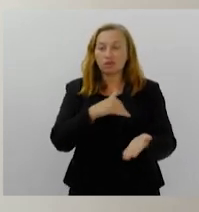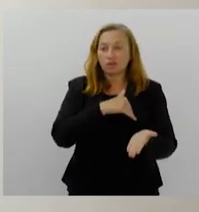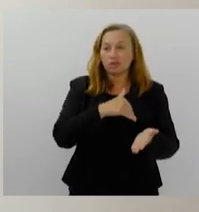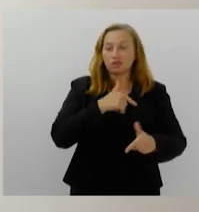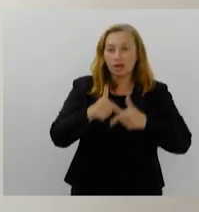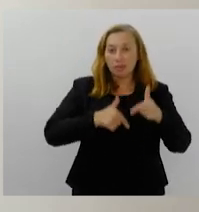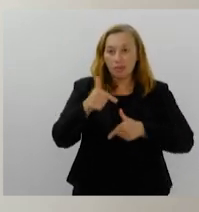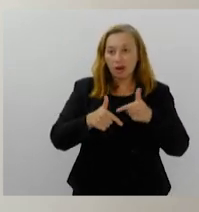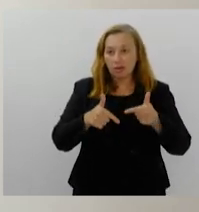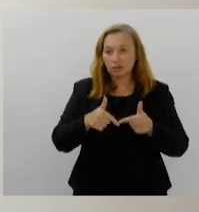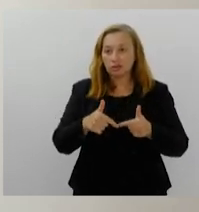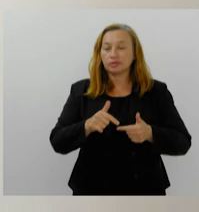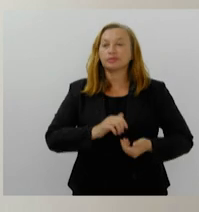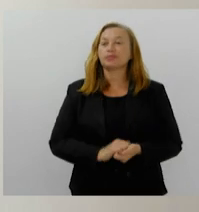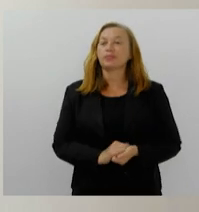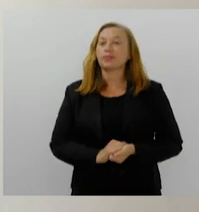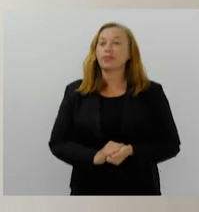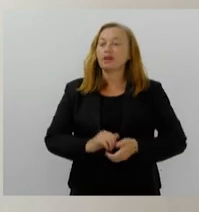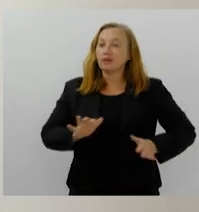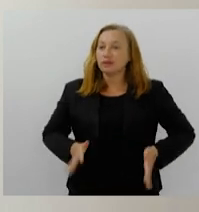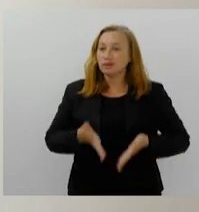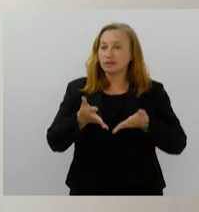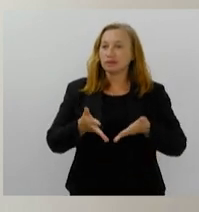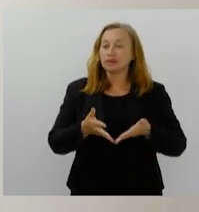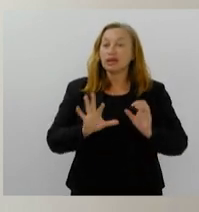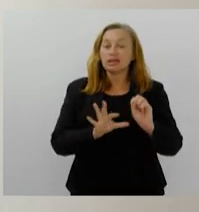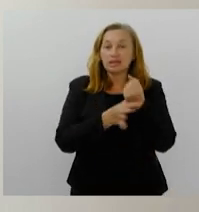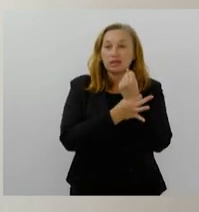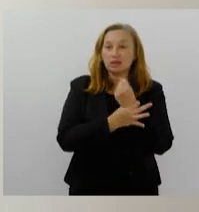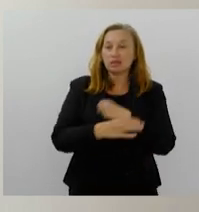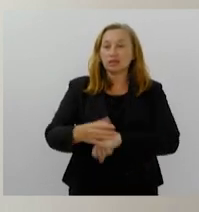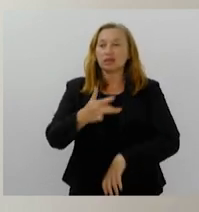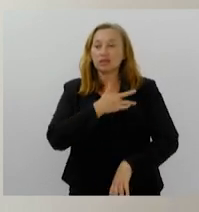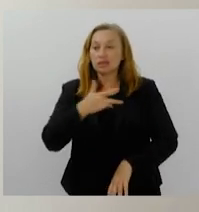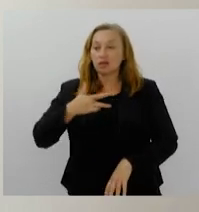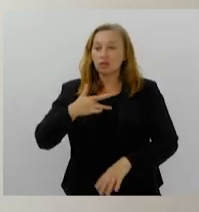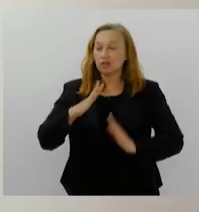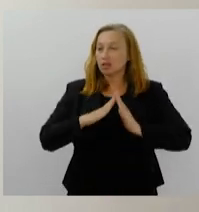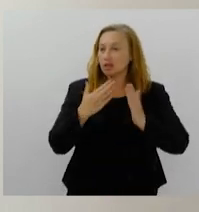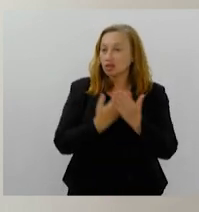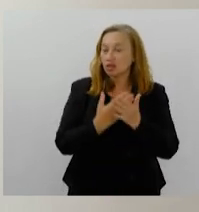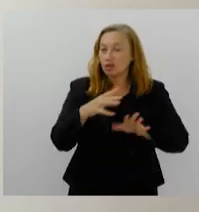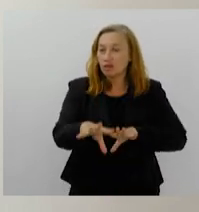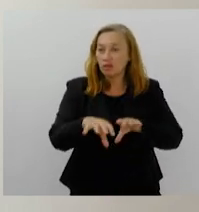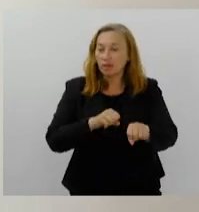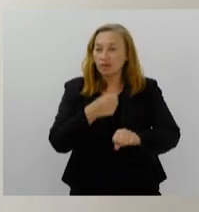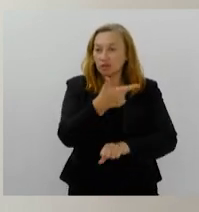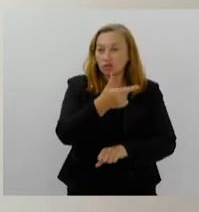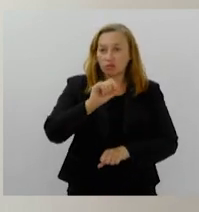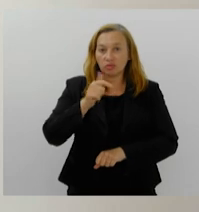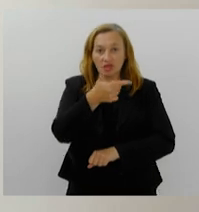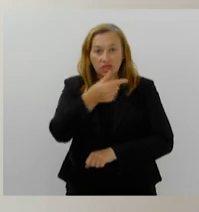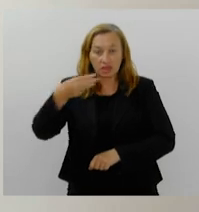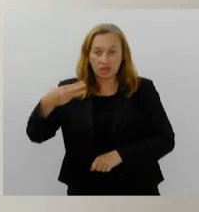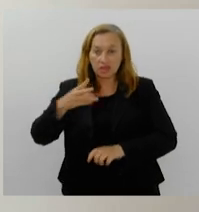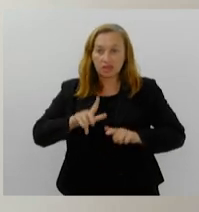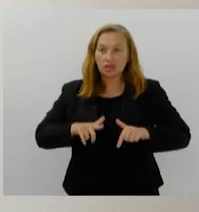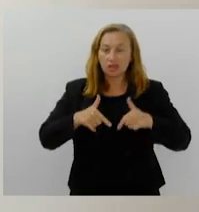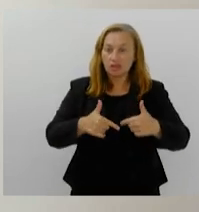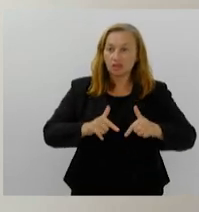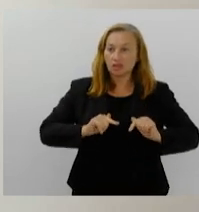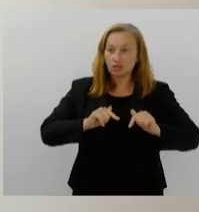por meio da iniciativa Segurança e Saúde nas Escolas, formada em 2023, essas ações estão